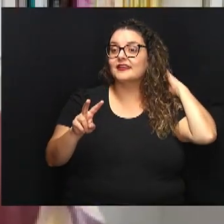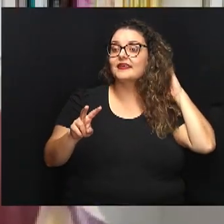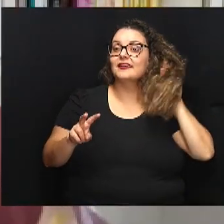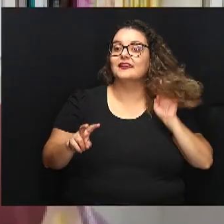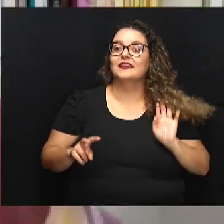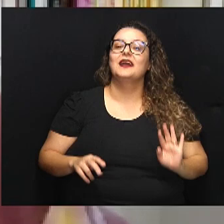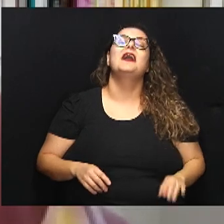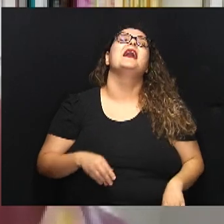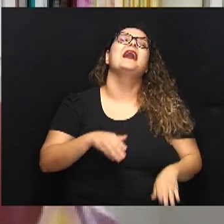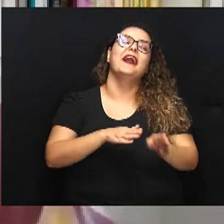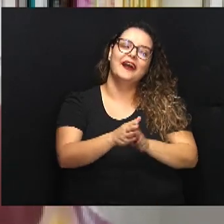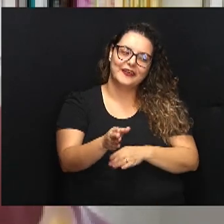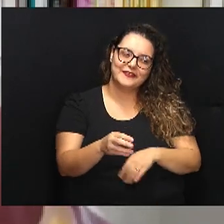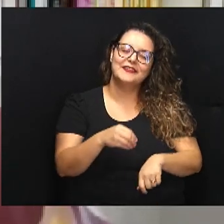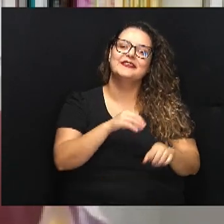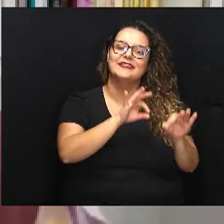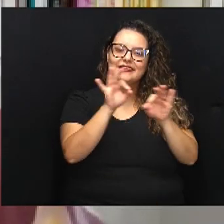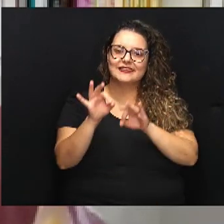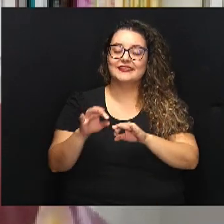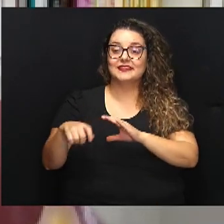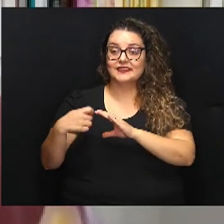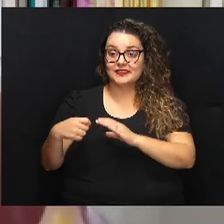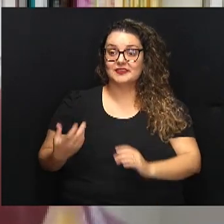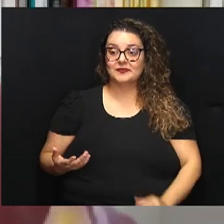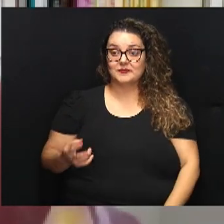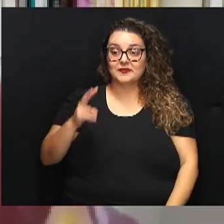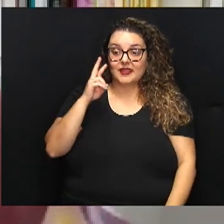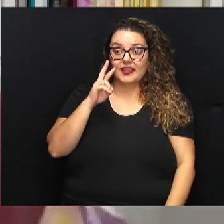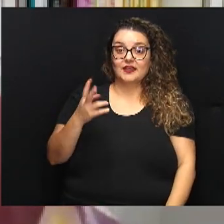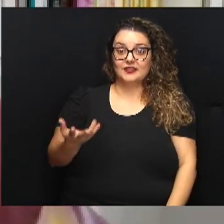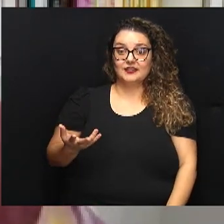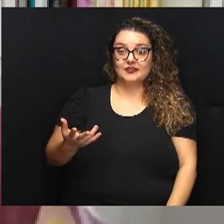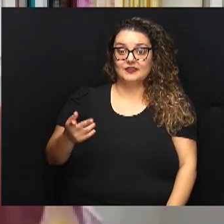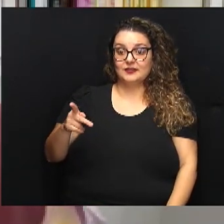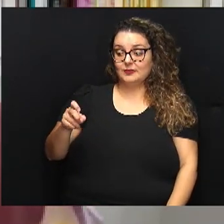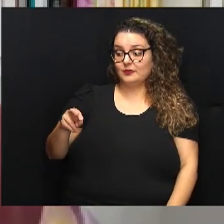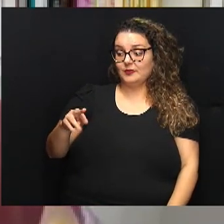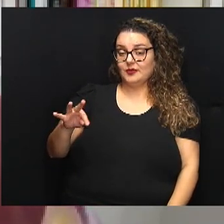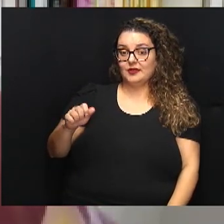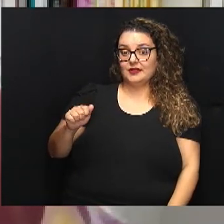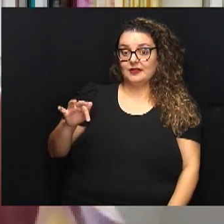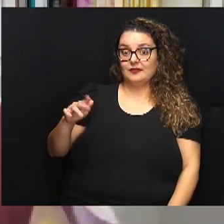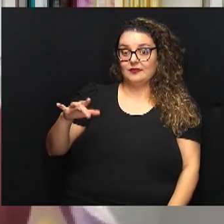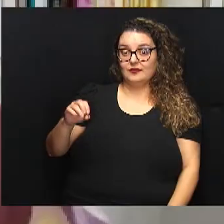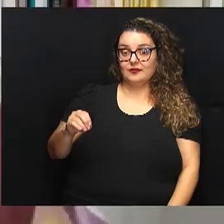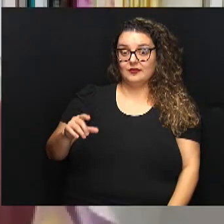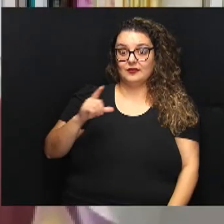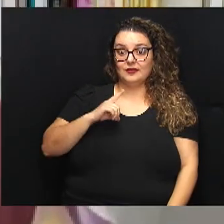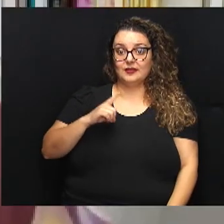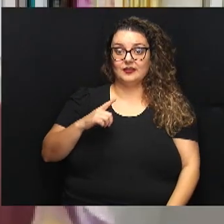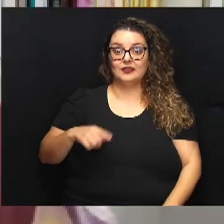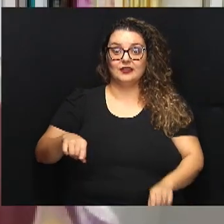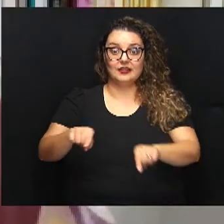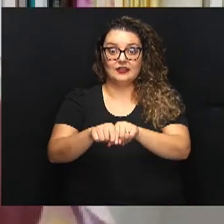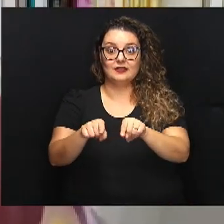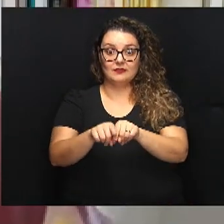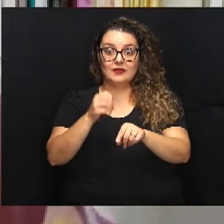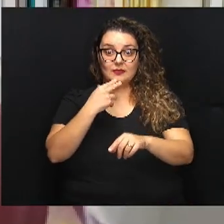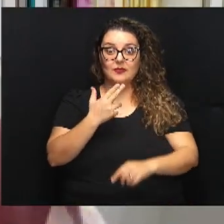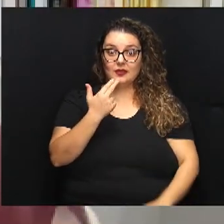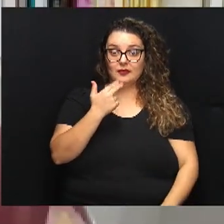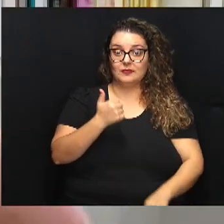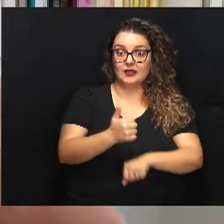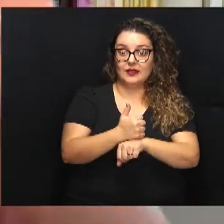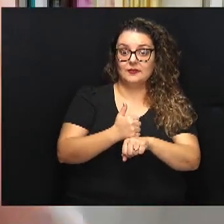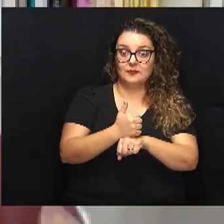Assista. esse vídeo, porque assisti bastante de Porta do Fundo. Eles têm um muito bom de nutricionista, justamente,